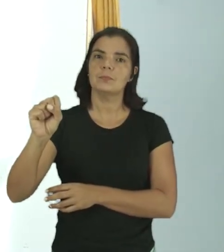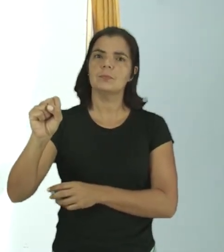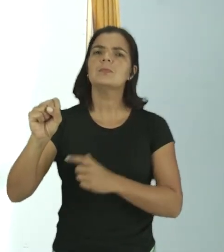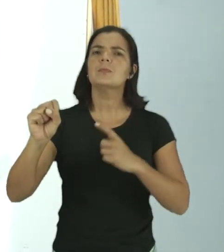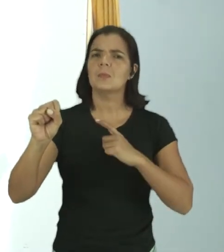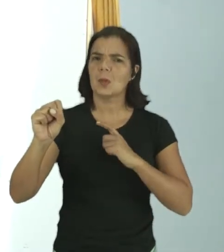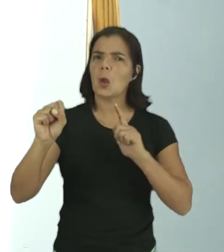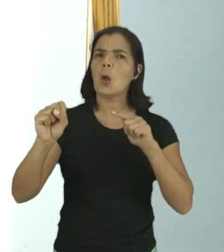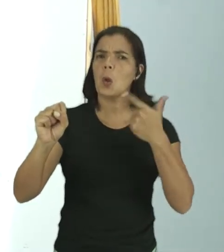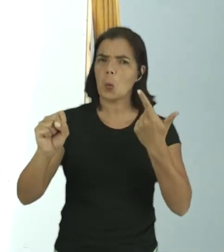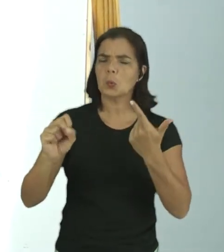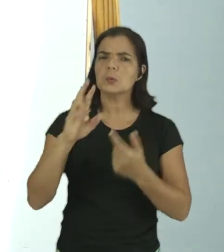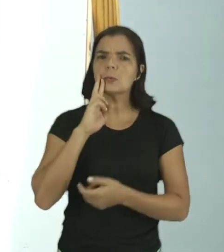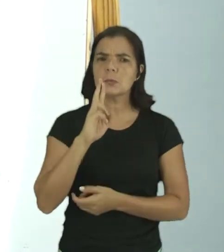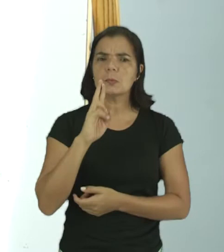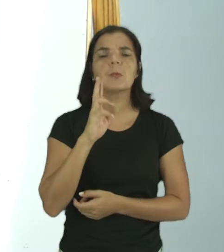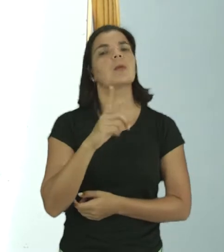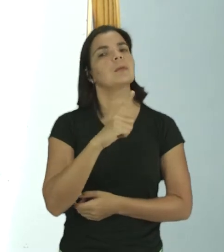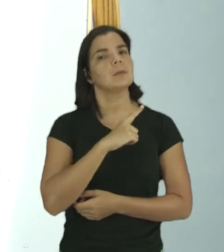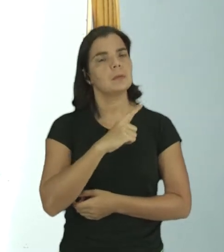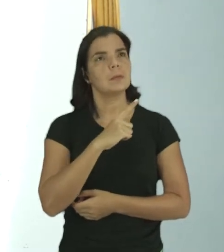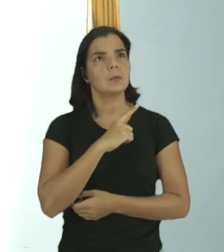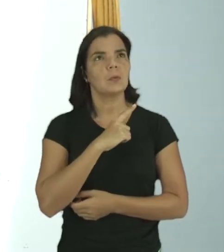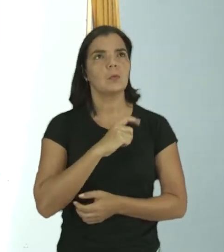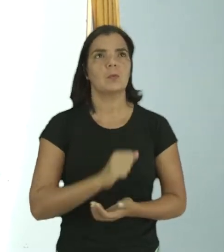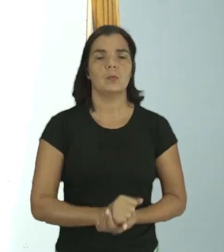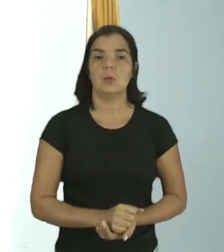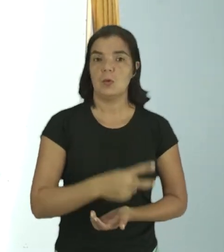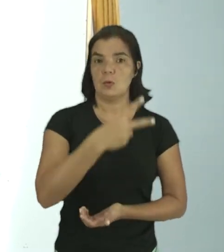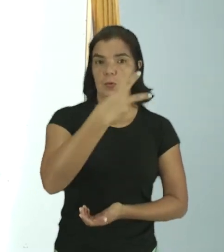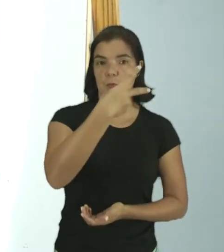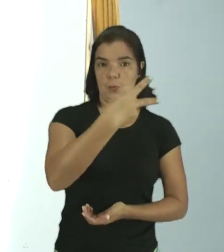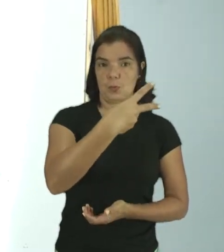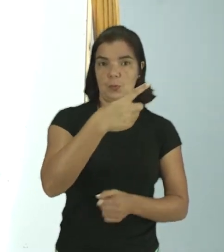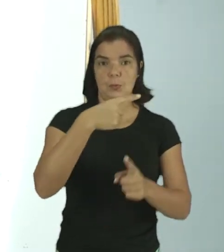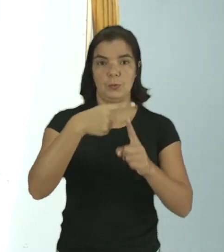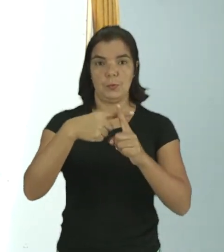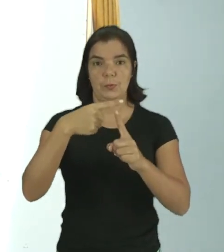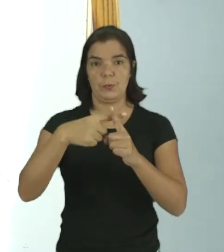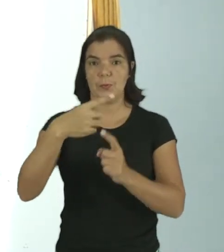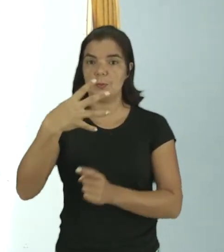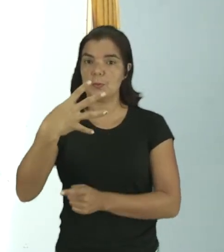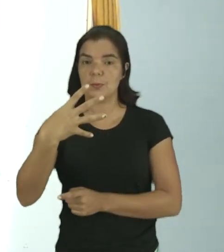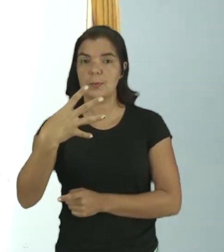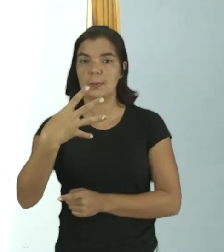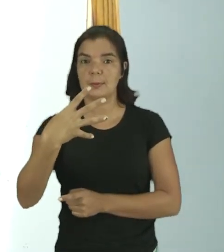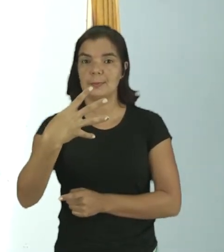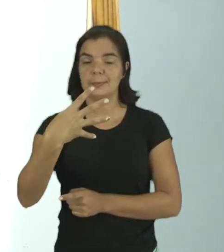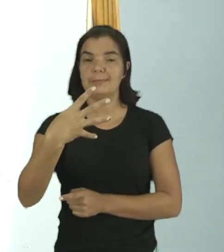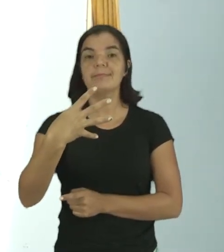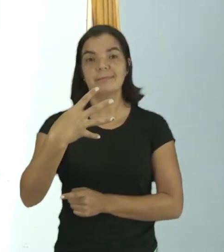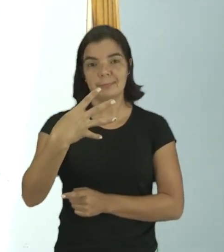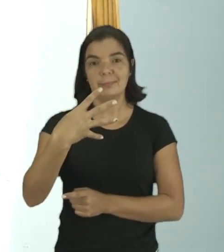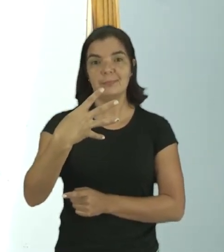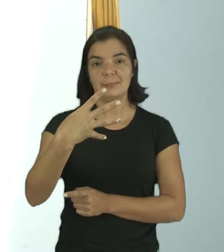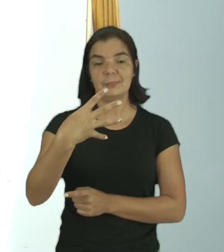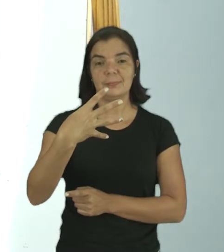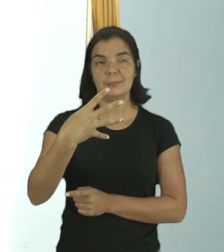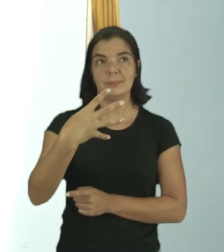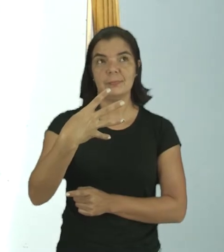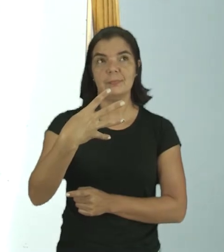tem uma outra forma de fazer tem eu tenho duas vezes quatro né